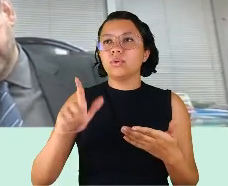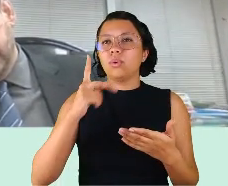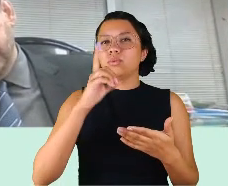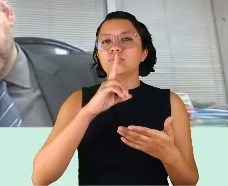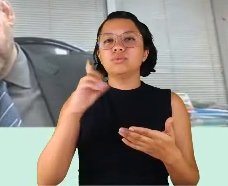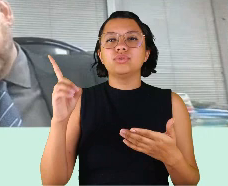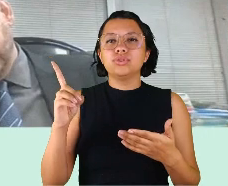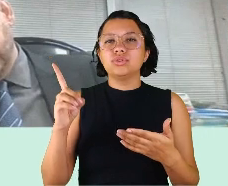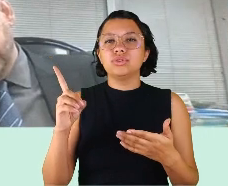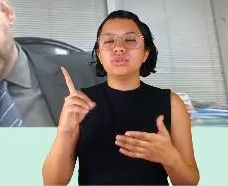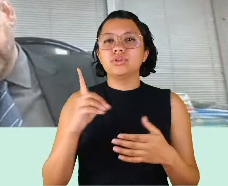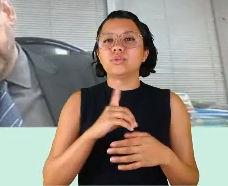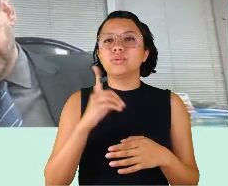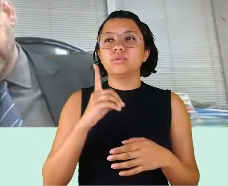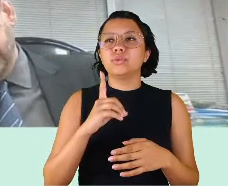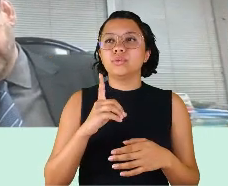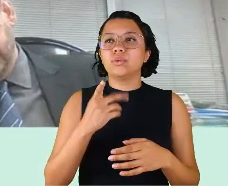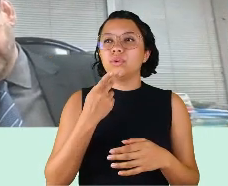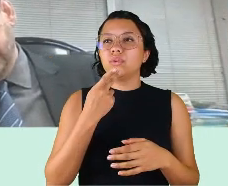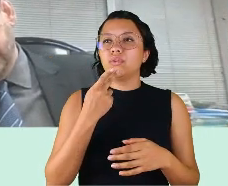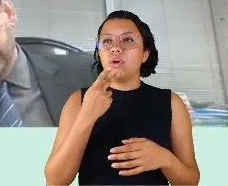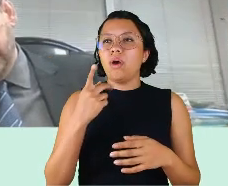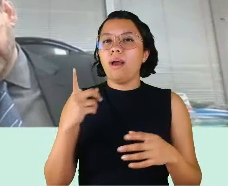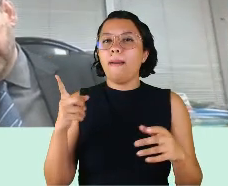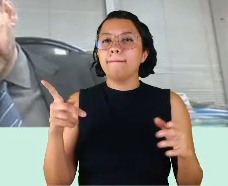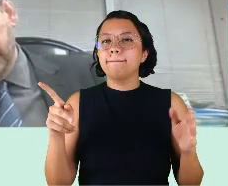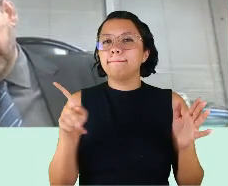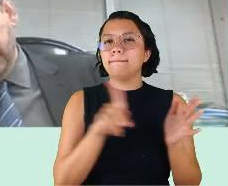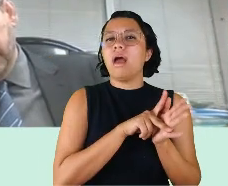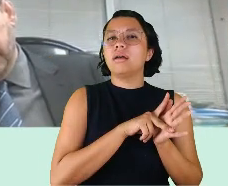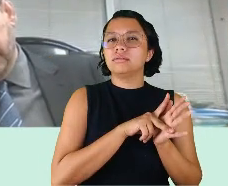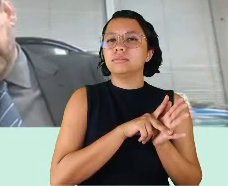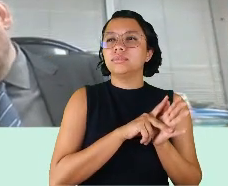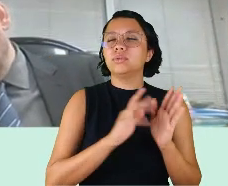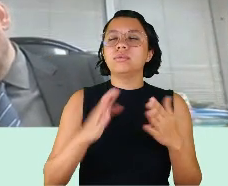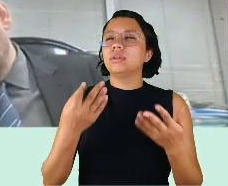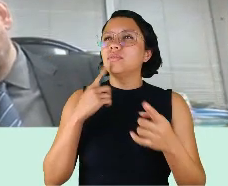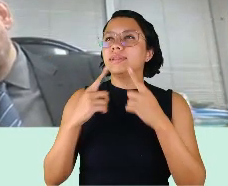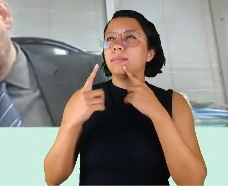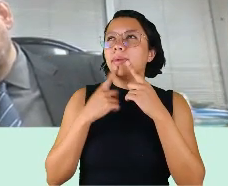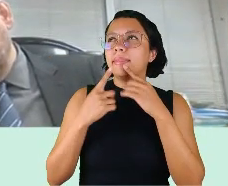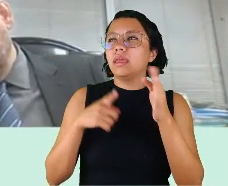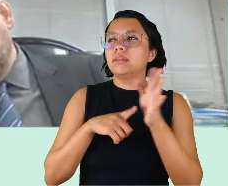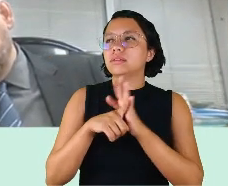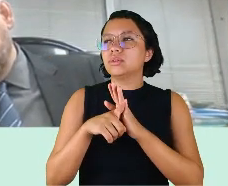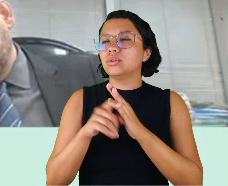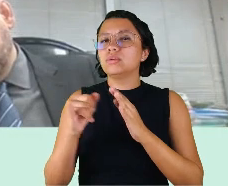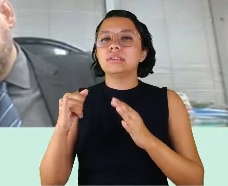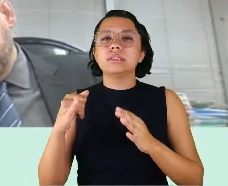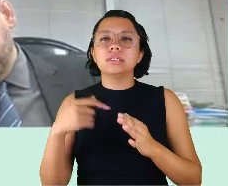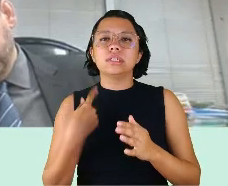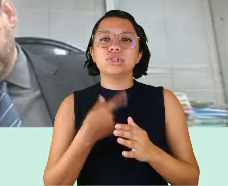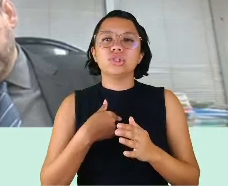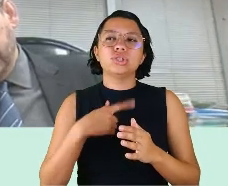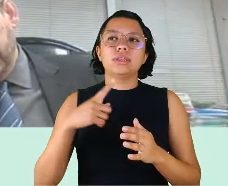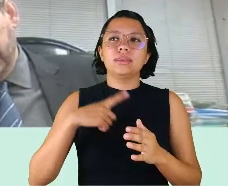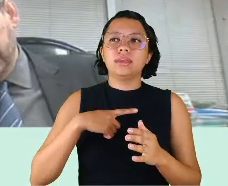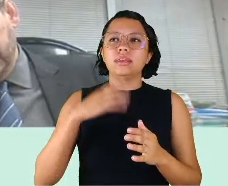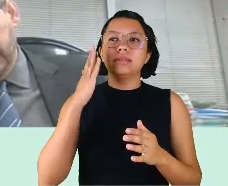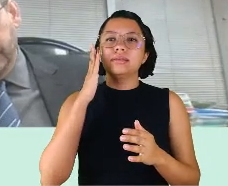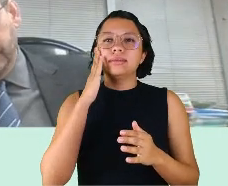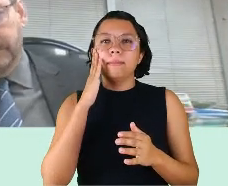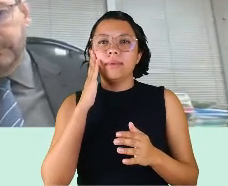outro dia o doutor Eurico falou em pertencimento, né? Quando nós estávamos debatendo essas questões aqui, se a gente tem que saber